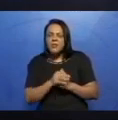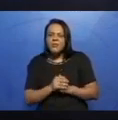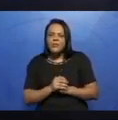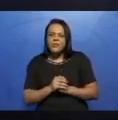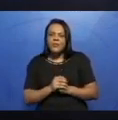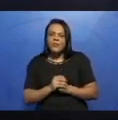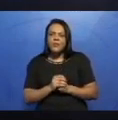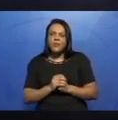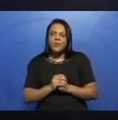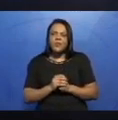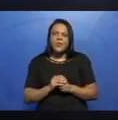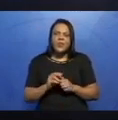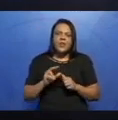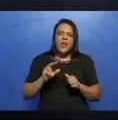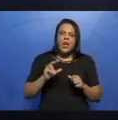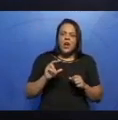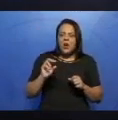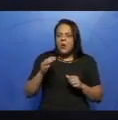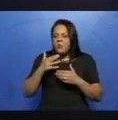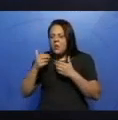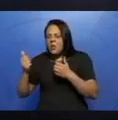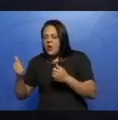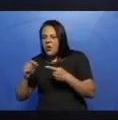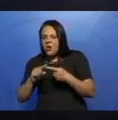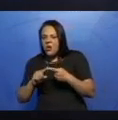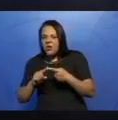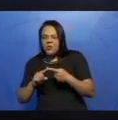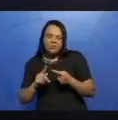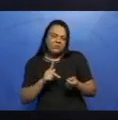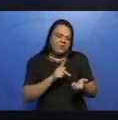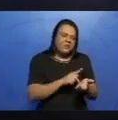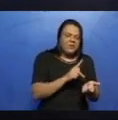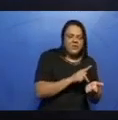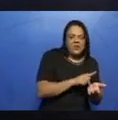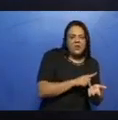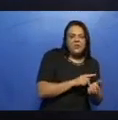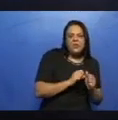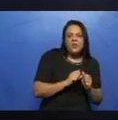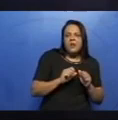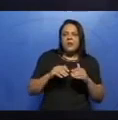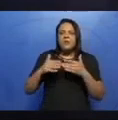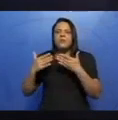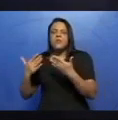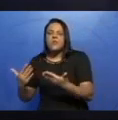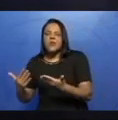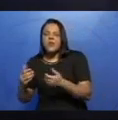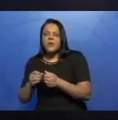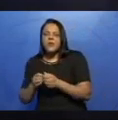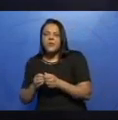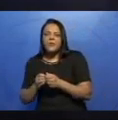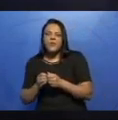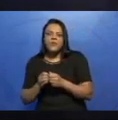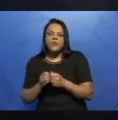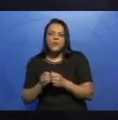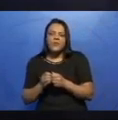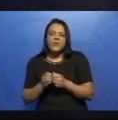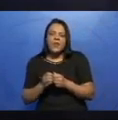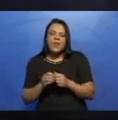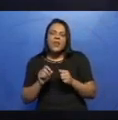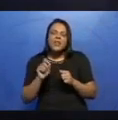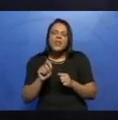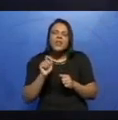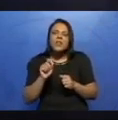ou seja, na verdade, para ser mais exato, né, quando nós erramos, temos um